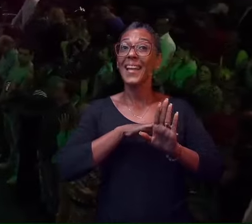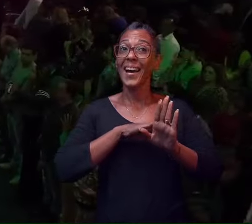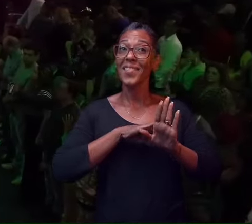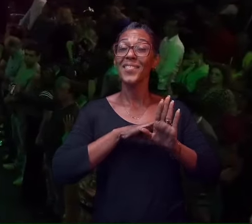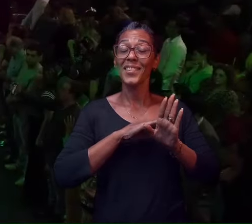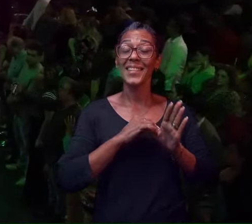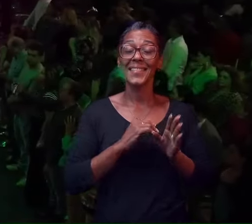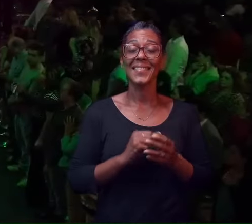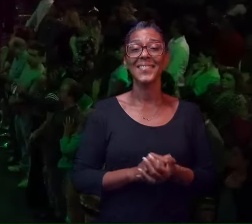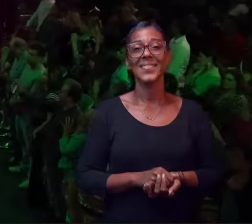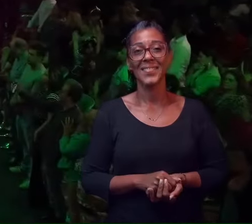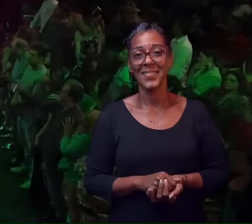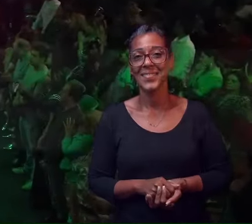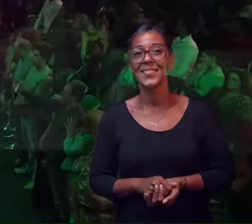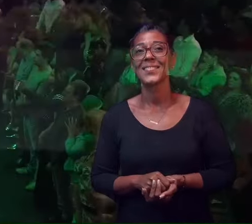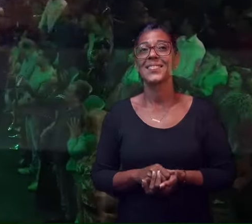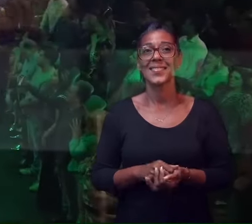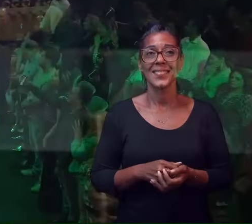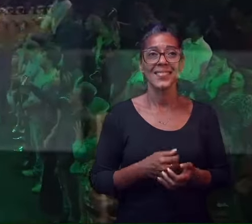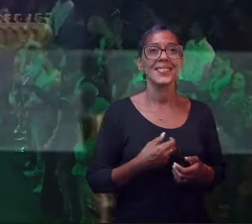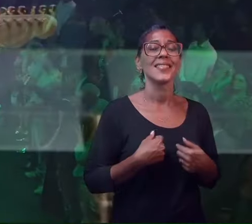eu quero